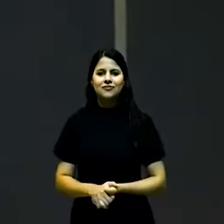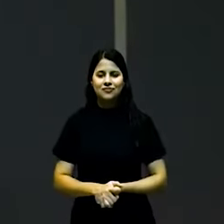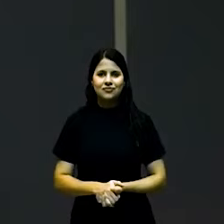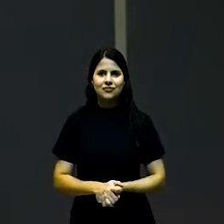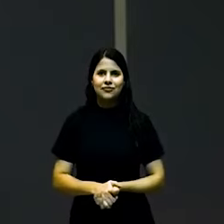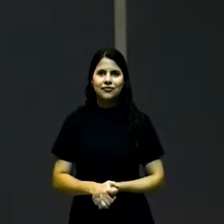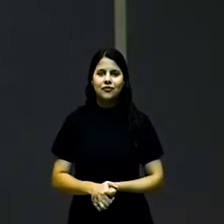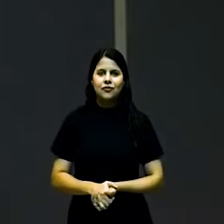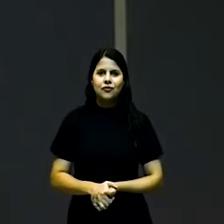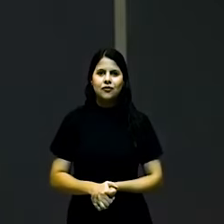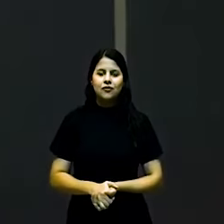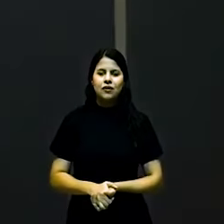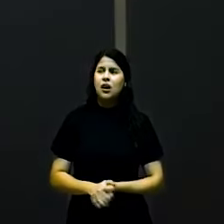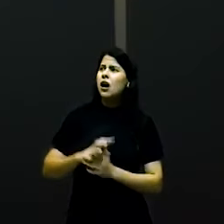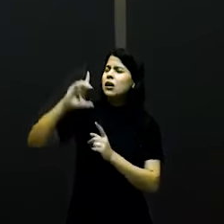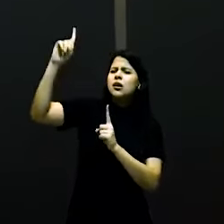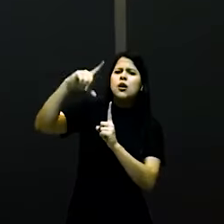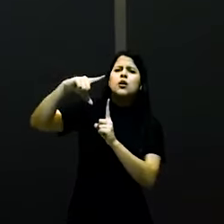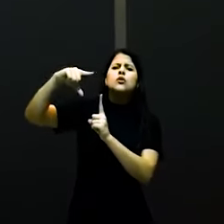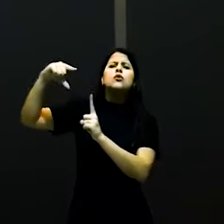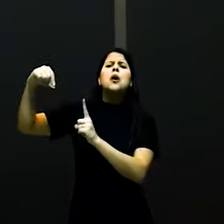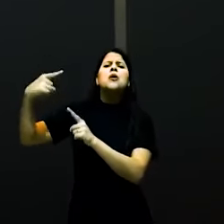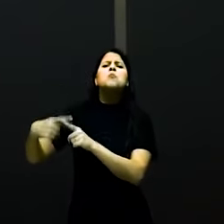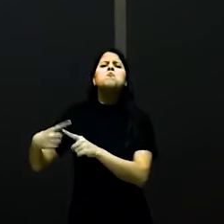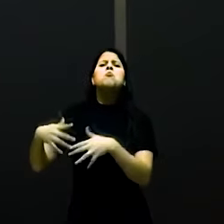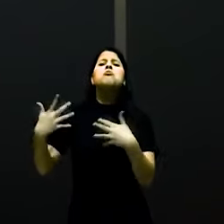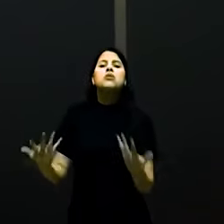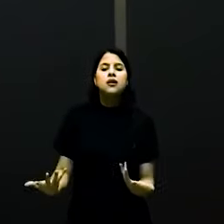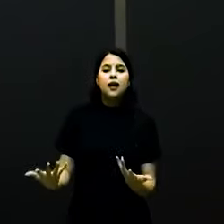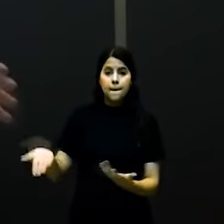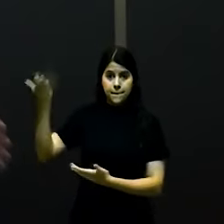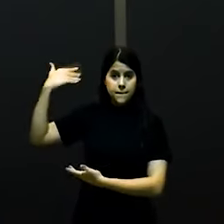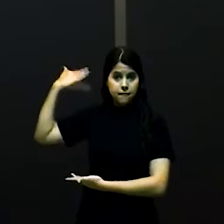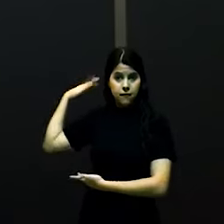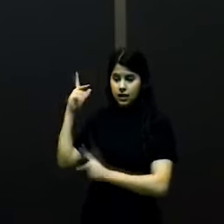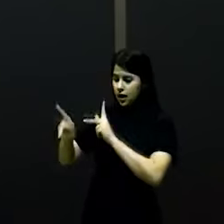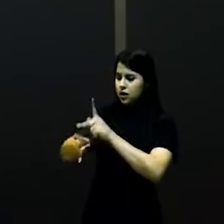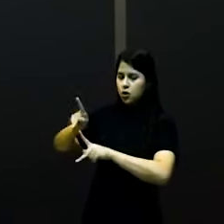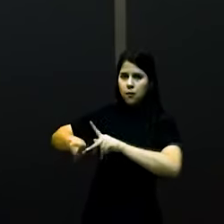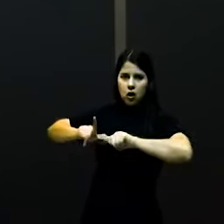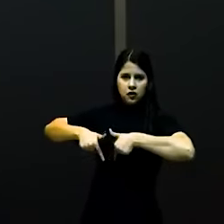Ele foi chamado porque o povo de Deus havia se dispersado da